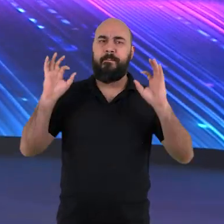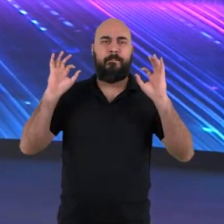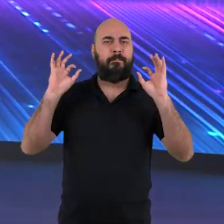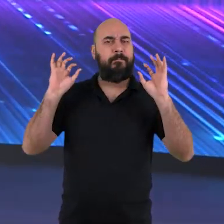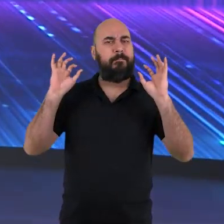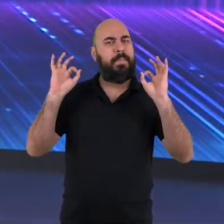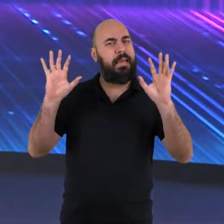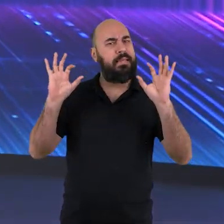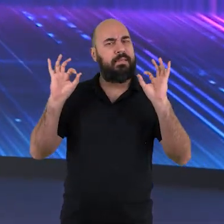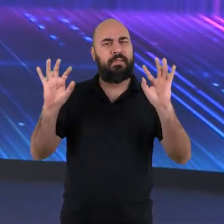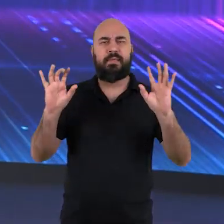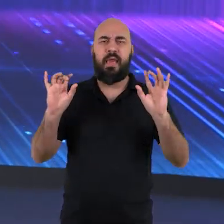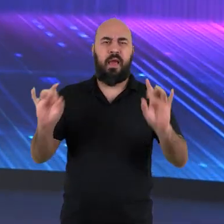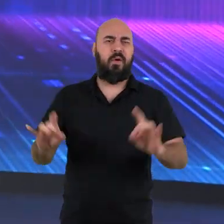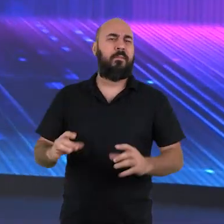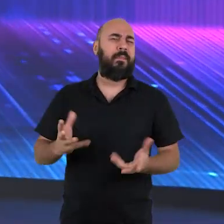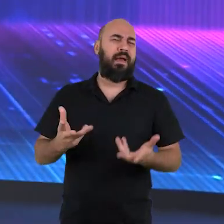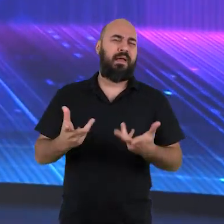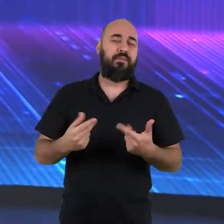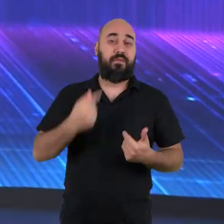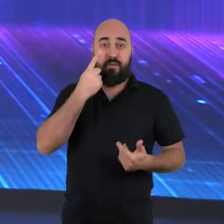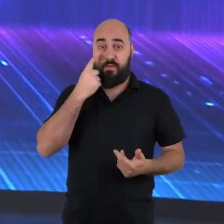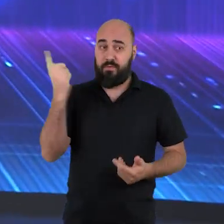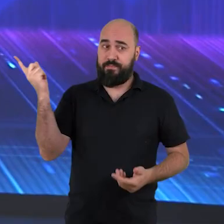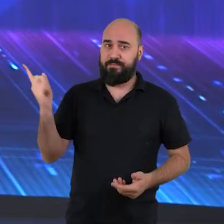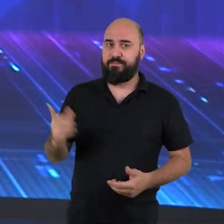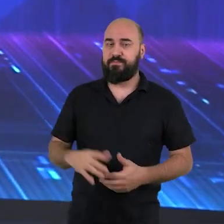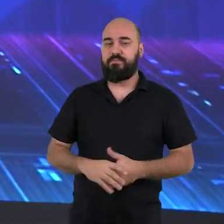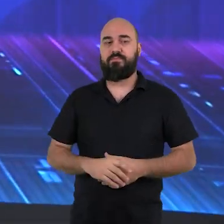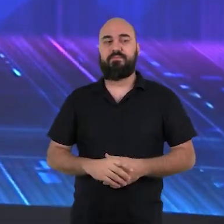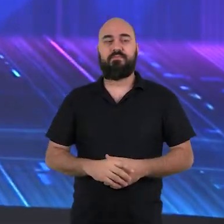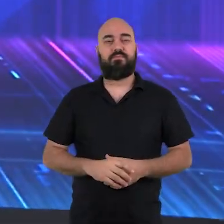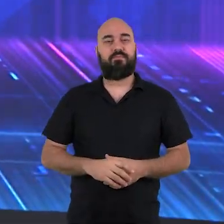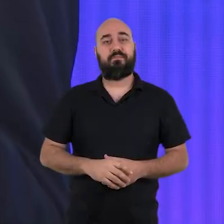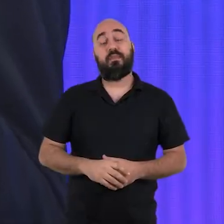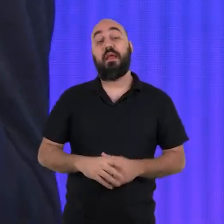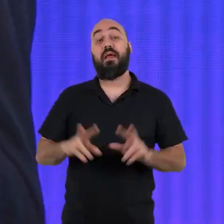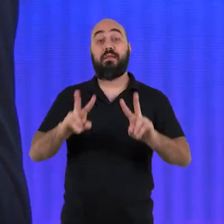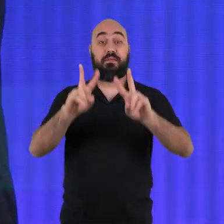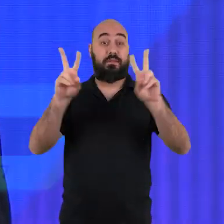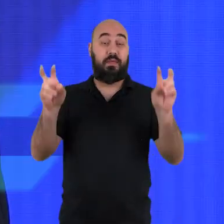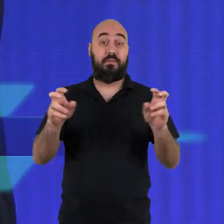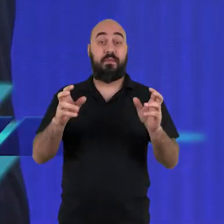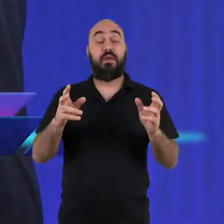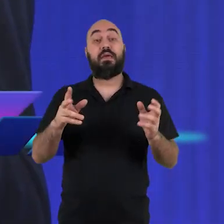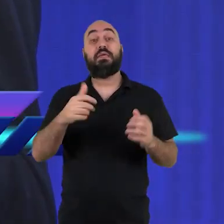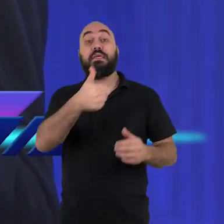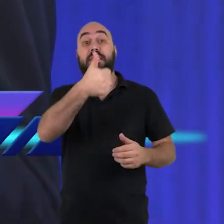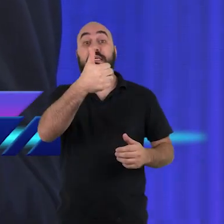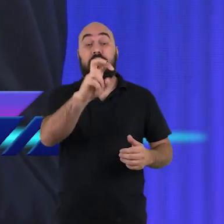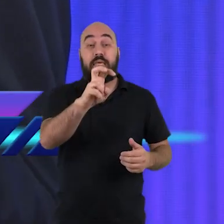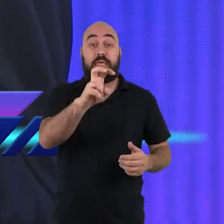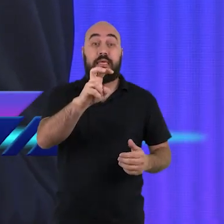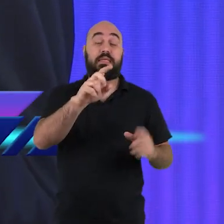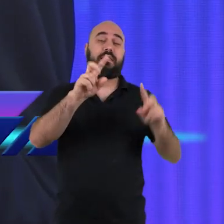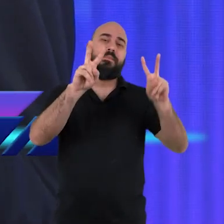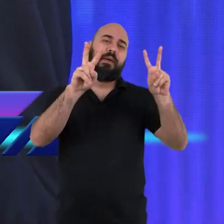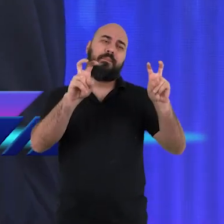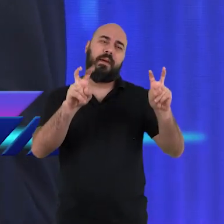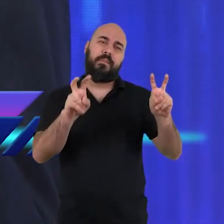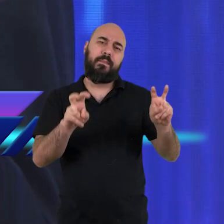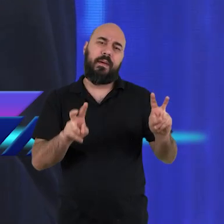que você pode ter também. É o estudo A Procura da Verdade. São 15 temas que tratam